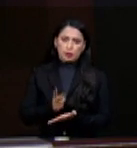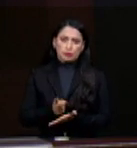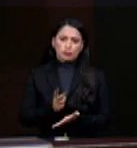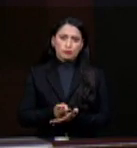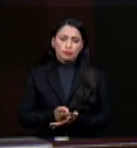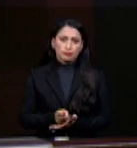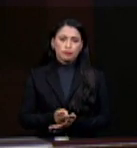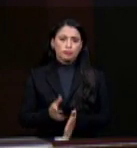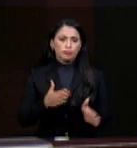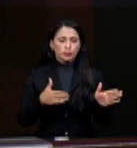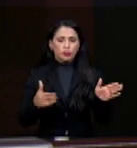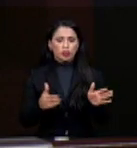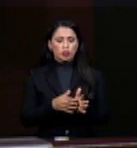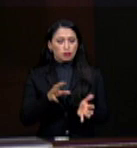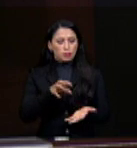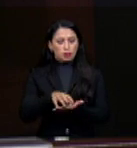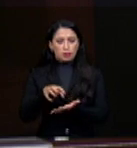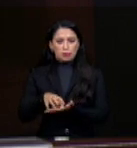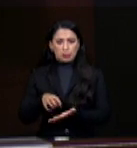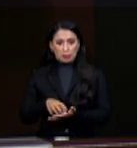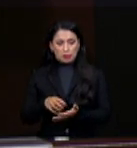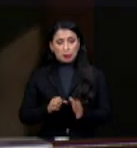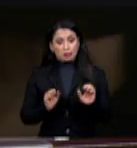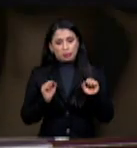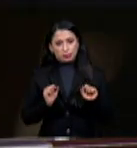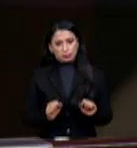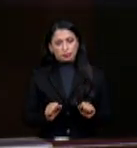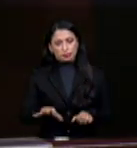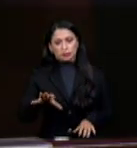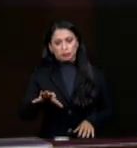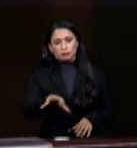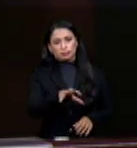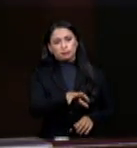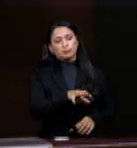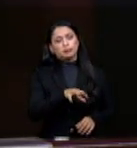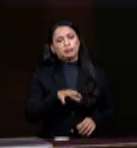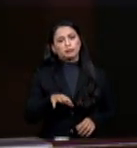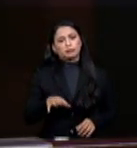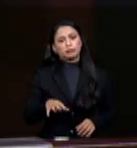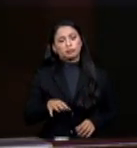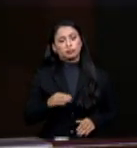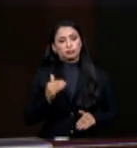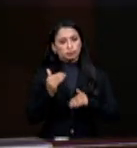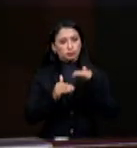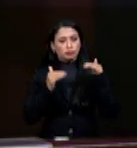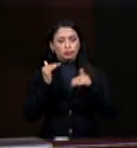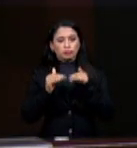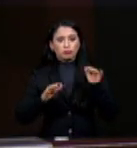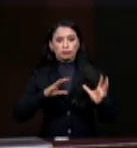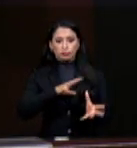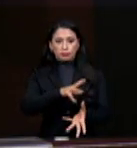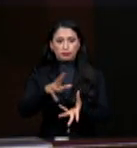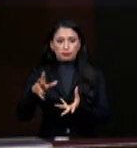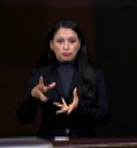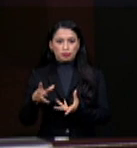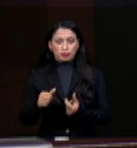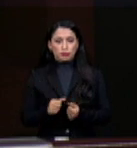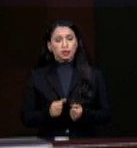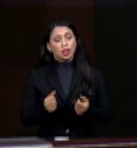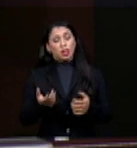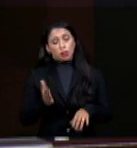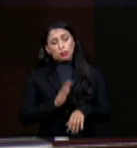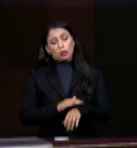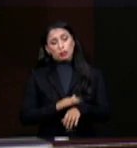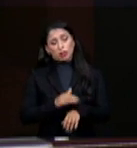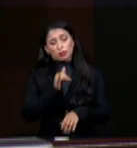integrados em todas as ações humanitárias e respostas setoriais relacionadas às emergências globais, como a COVID-19,